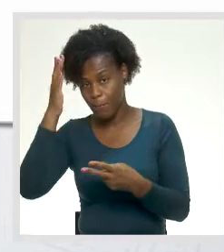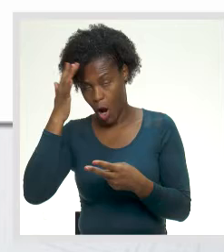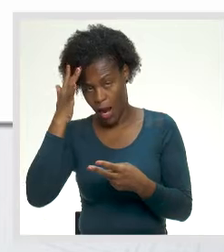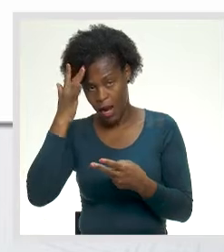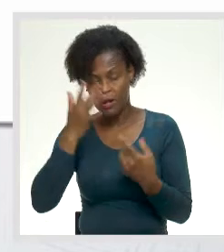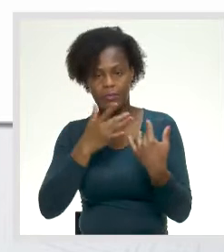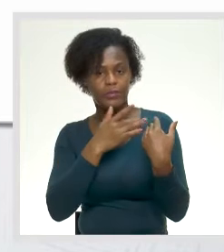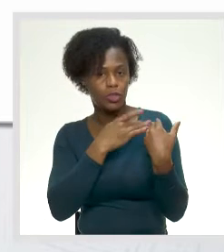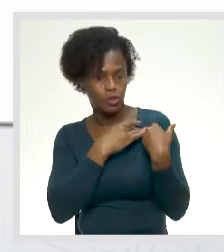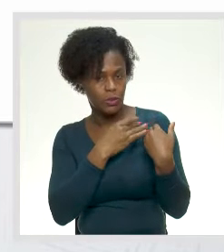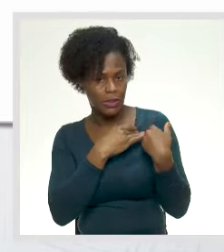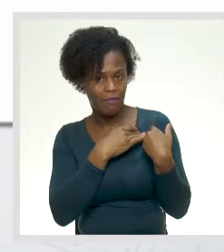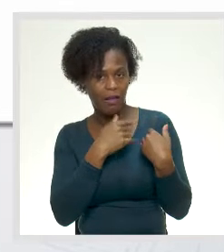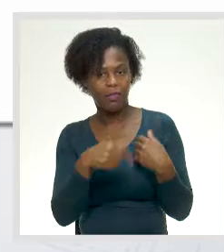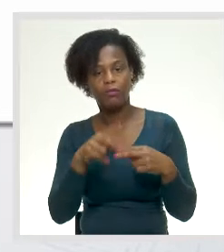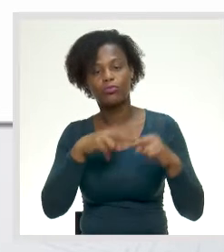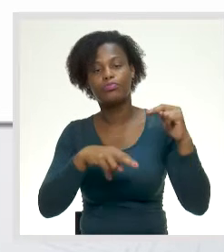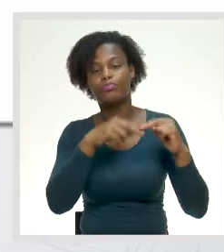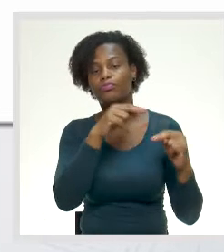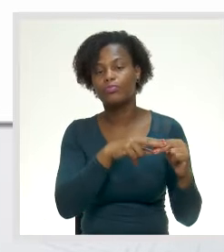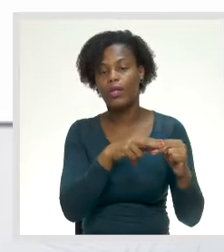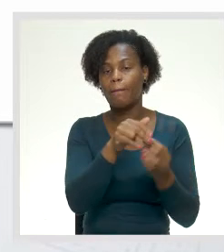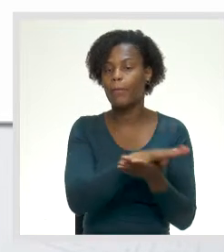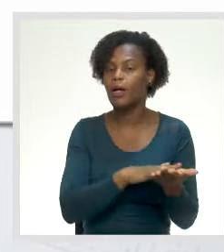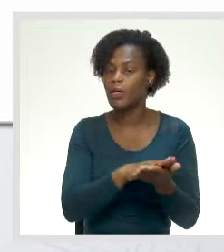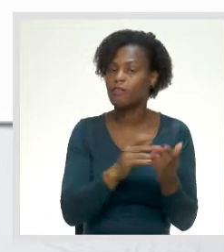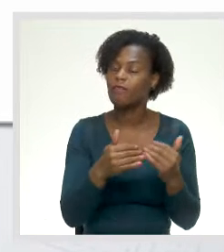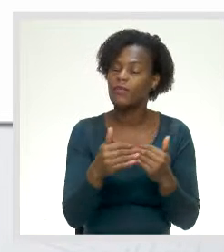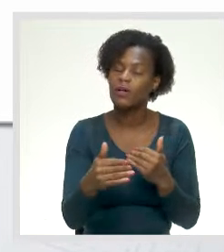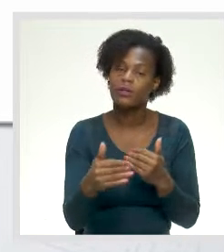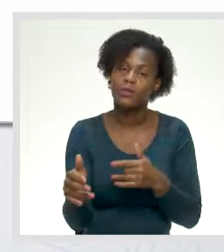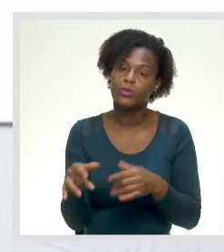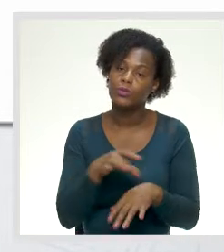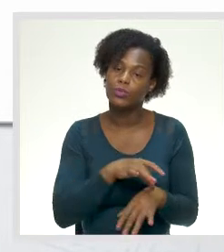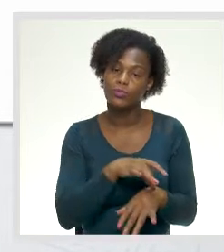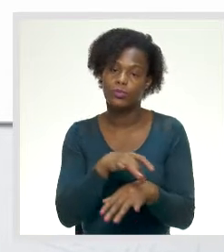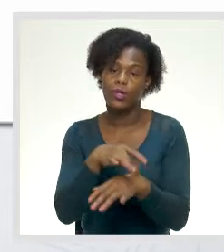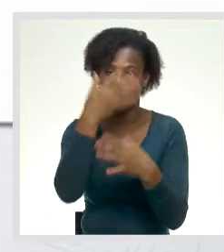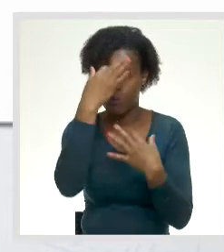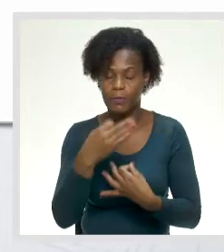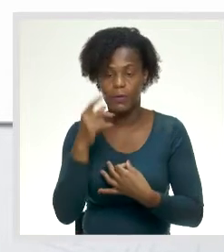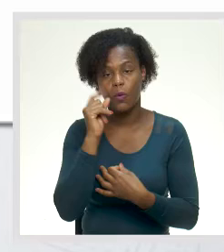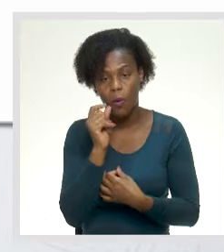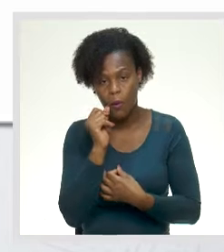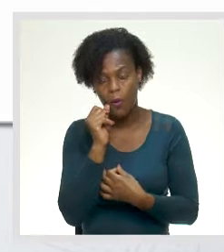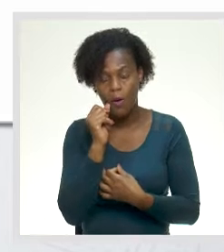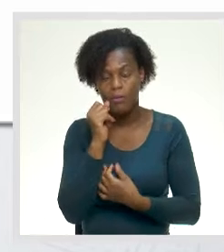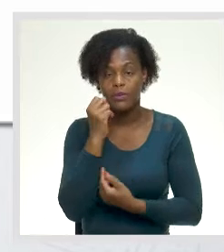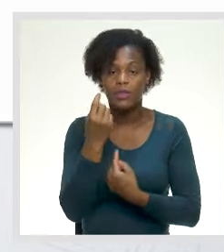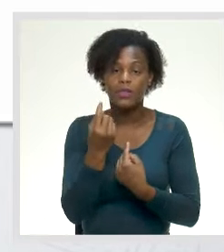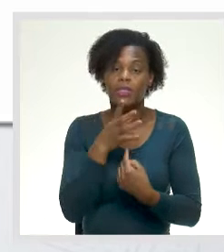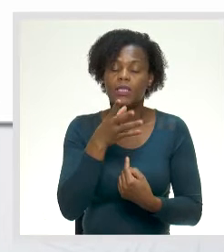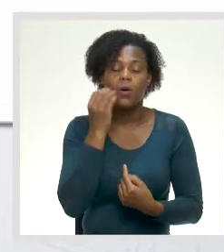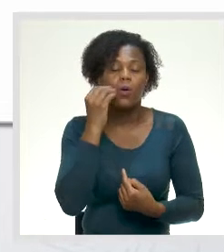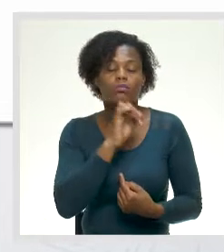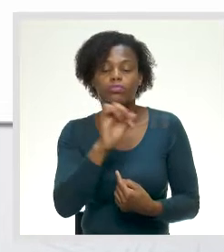são responsáveis por construir as bases que vão guiar a conduta do homem, determinando